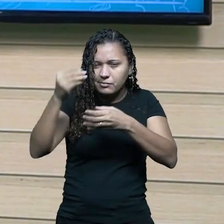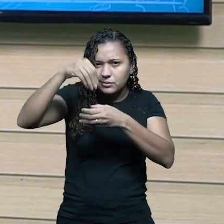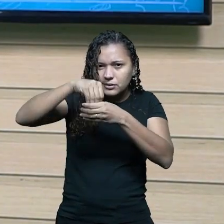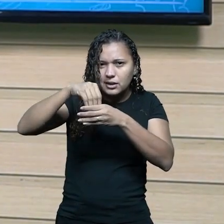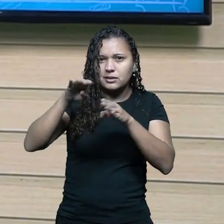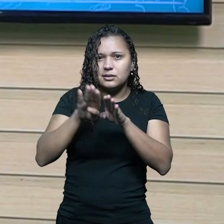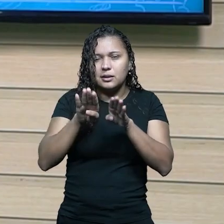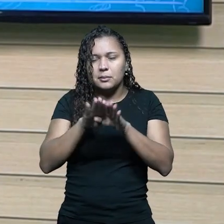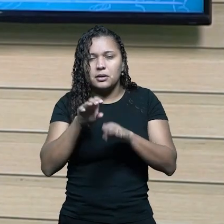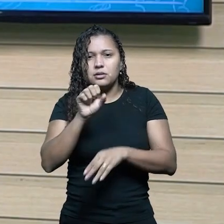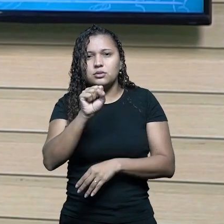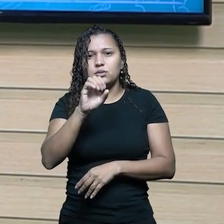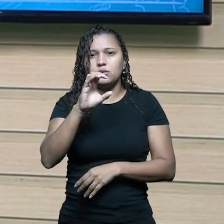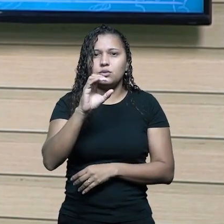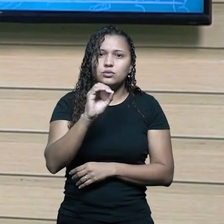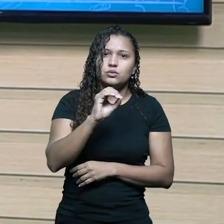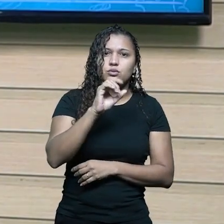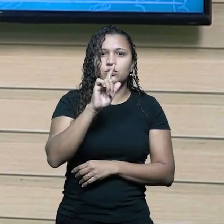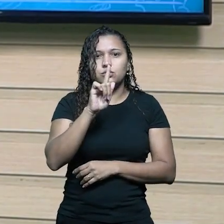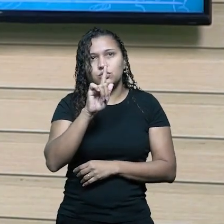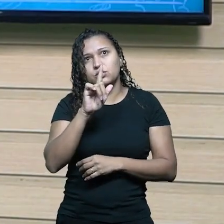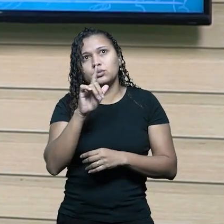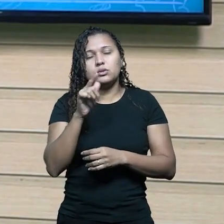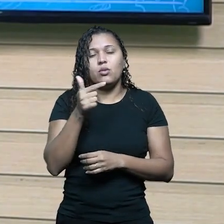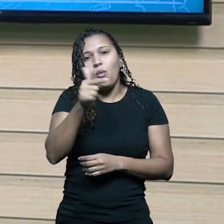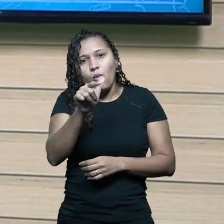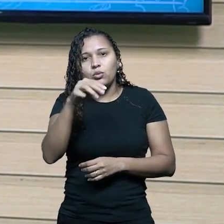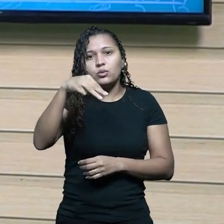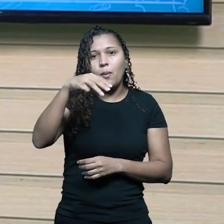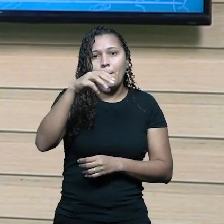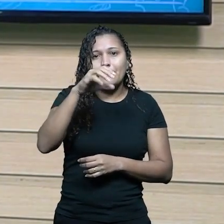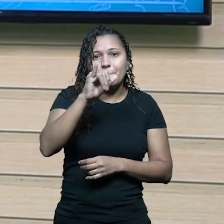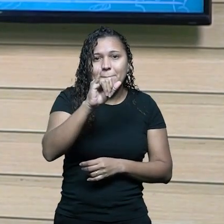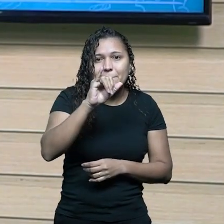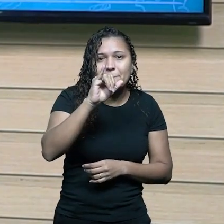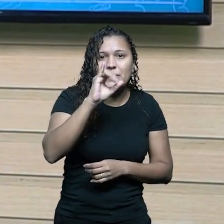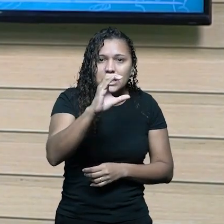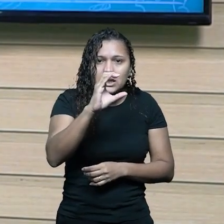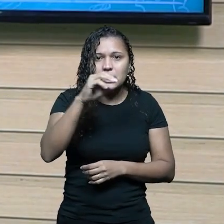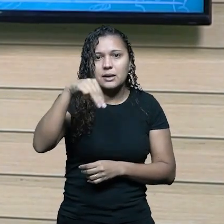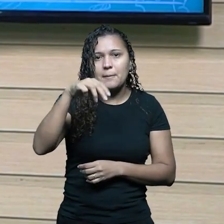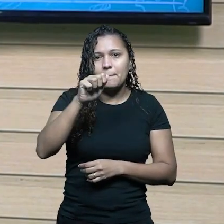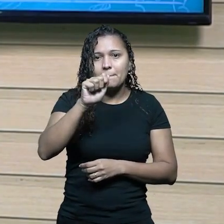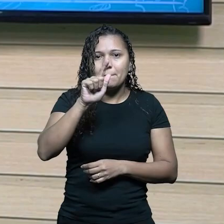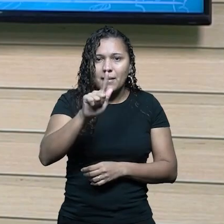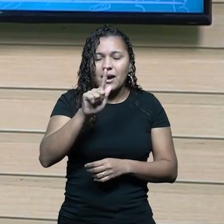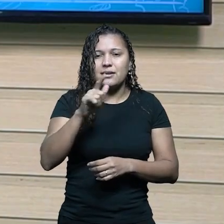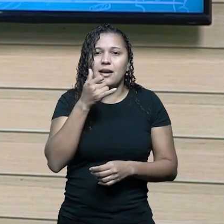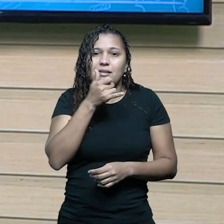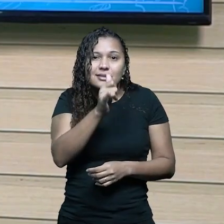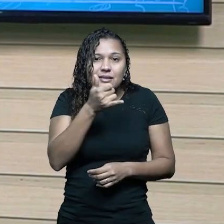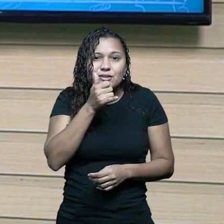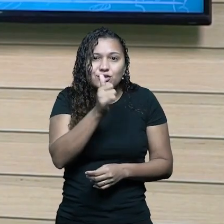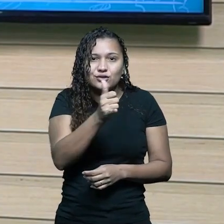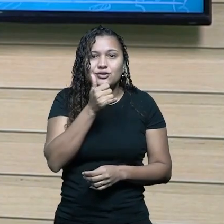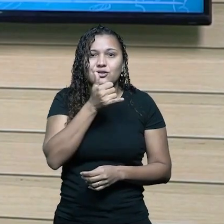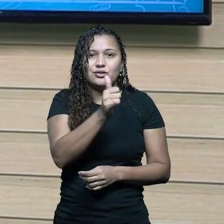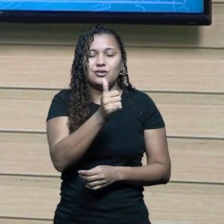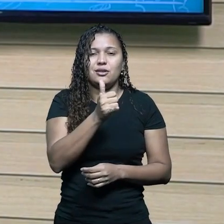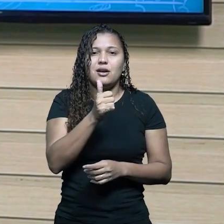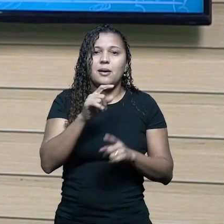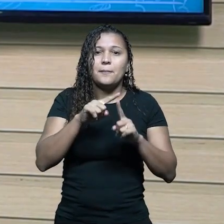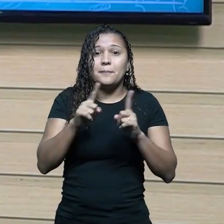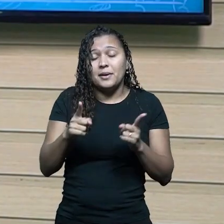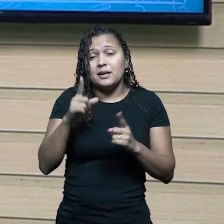junta. As outras soldagens de TIG, MIG e MAG são feitas com a peça e a energia